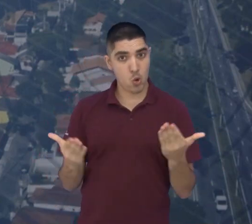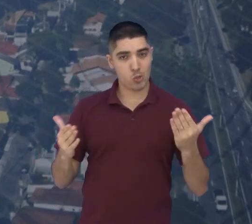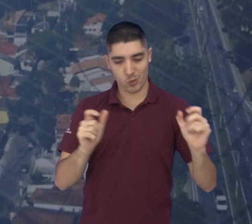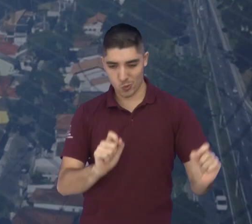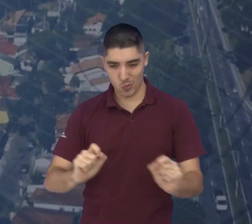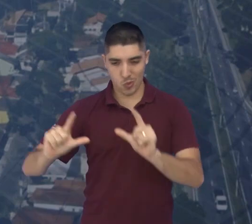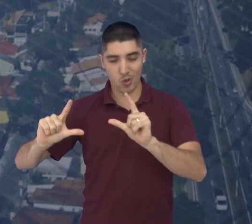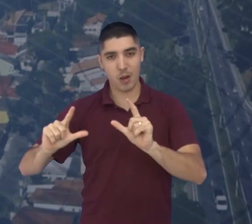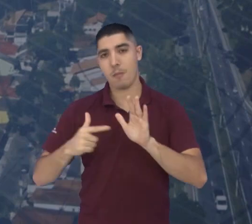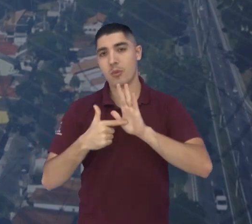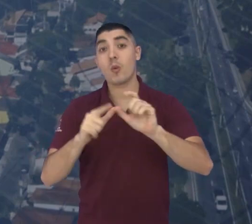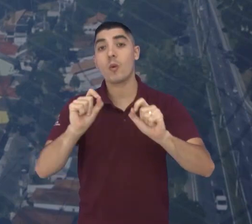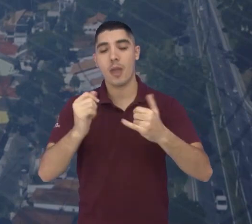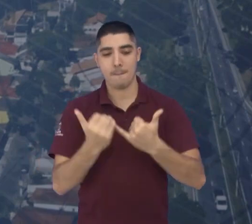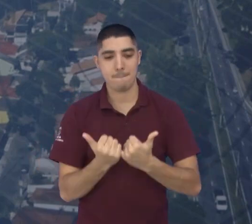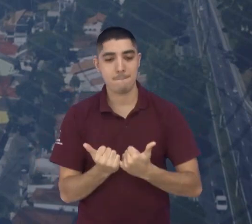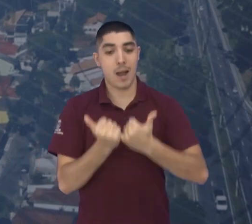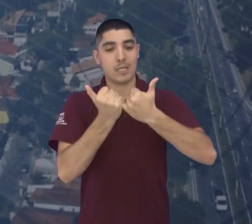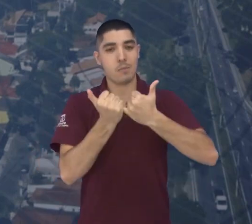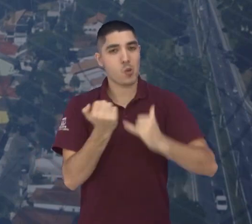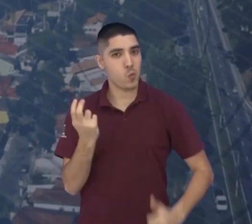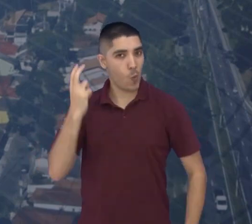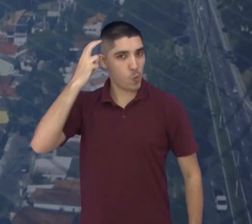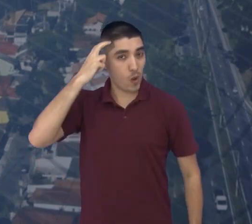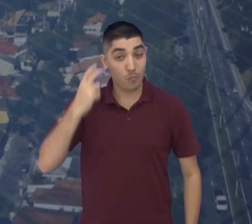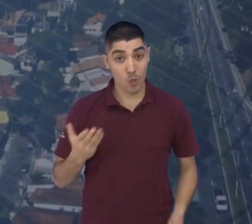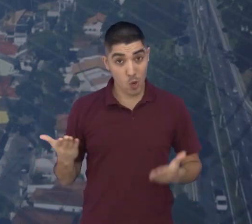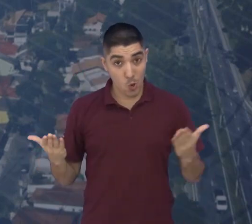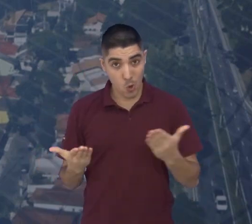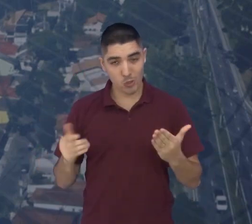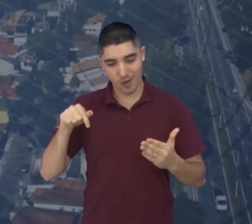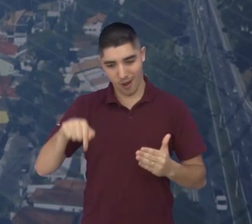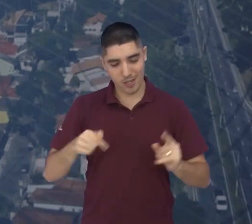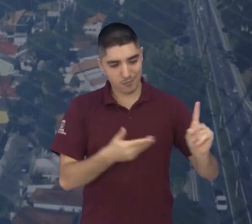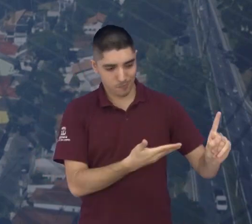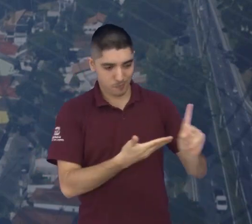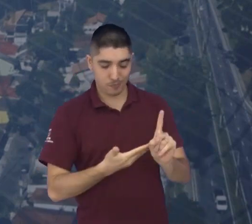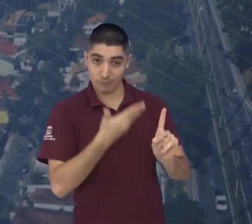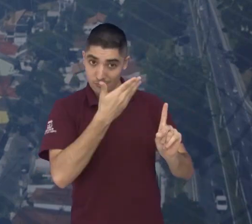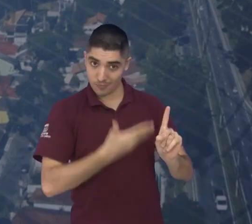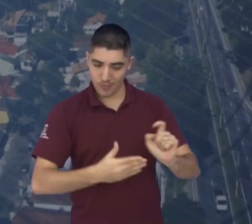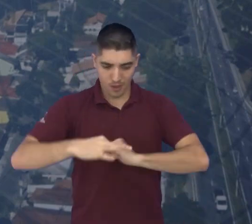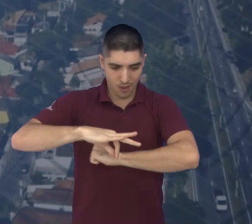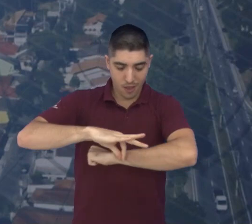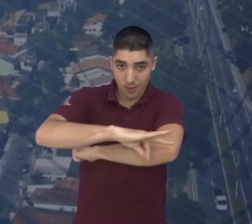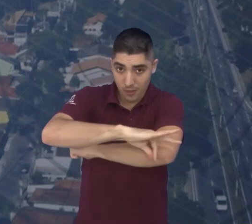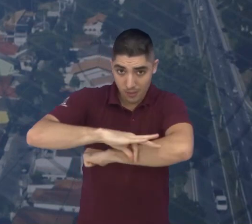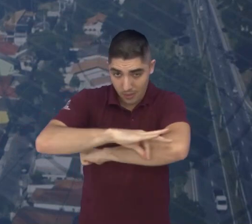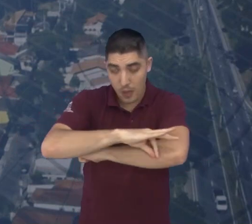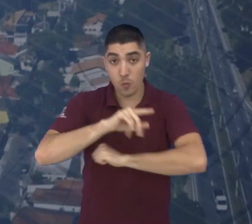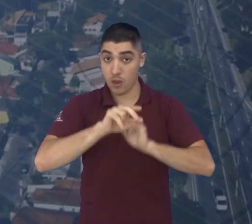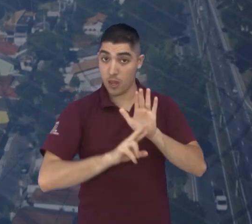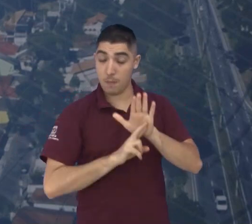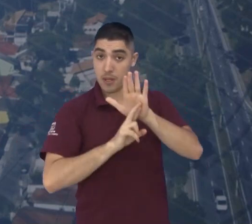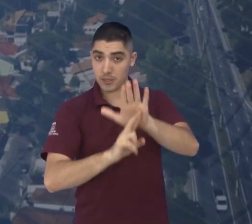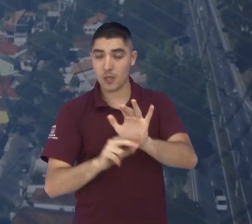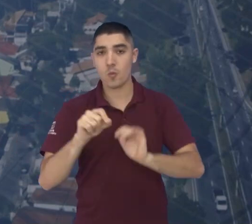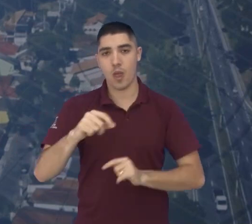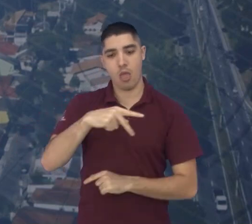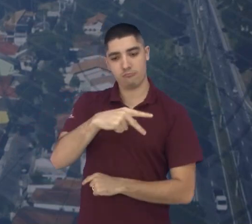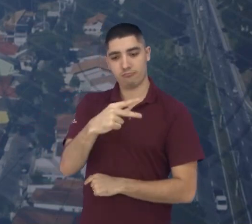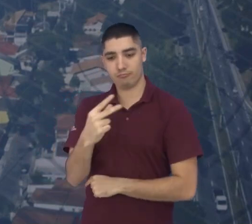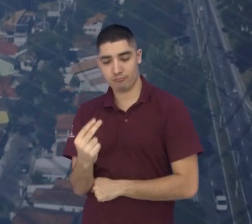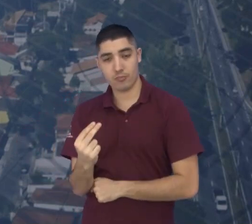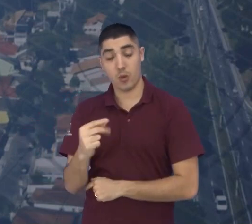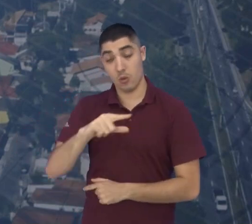os patrimônios culturais. E eu recebo aqui no estúdio o arquiteto e representante da Fundação Cultural Cassiano